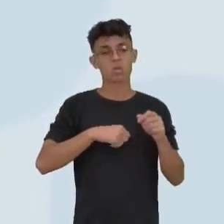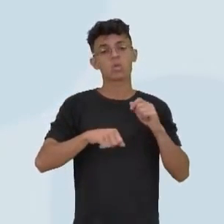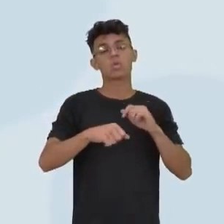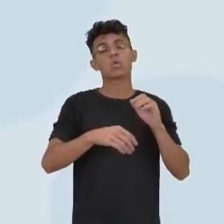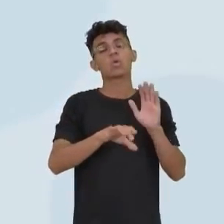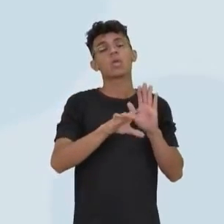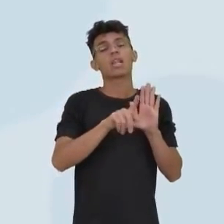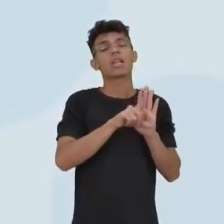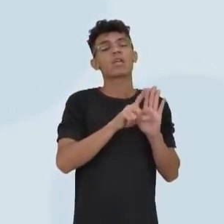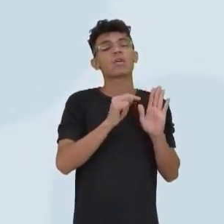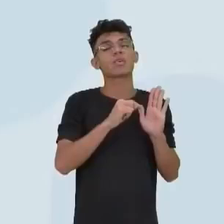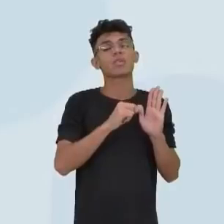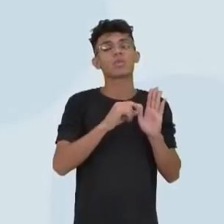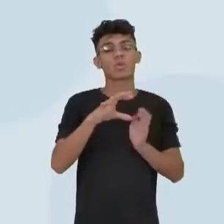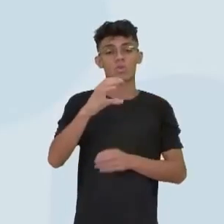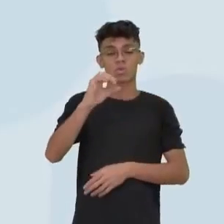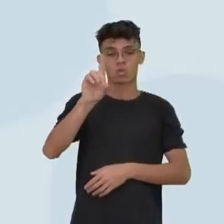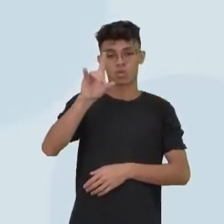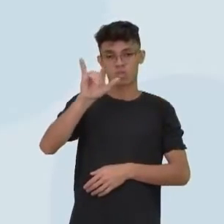Código Eleitoral.